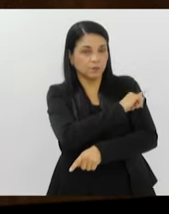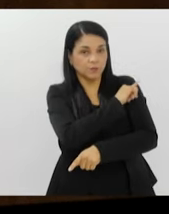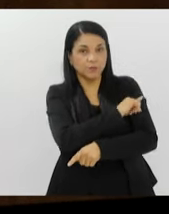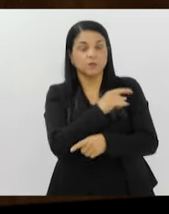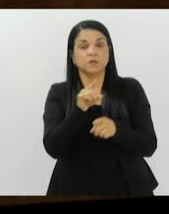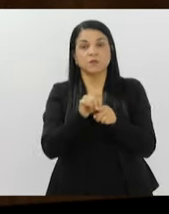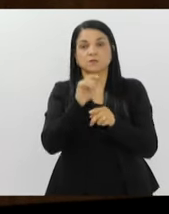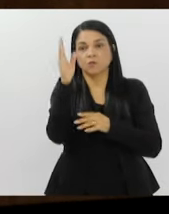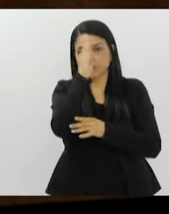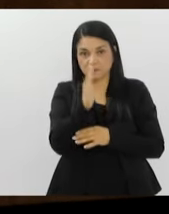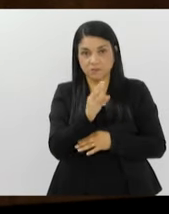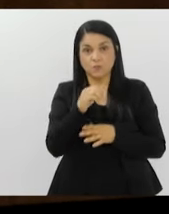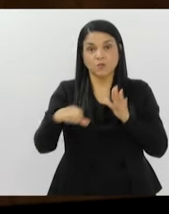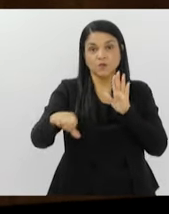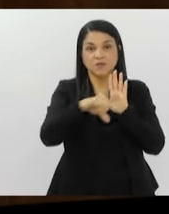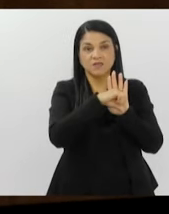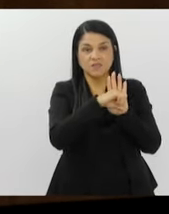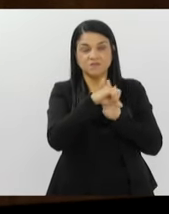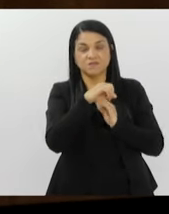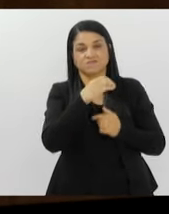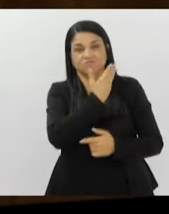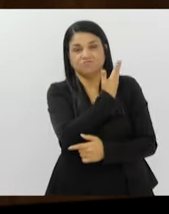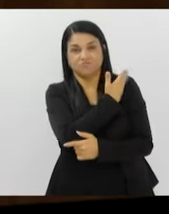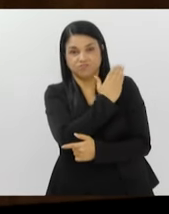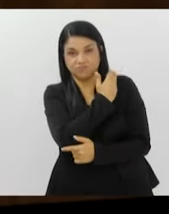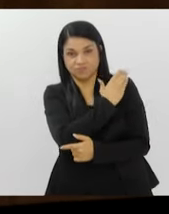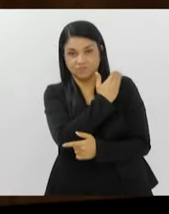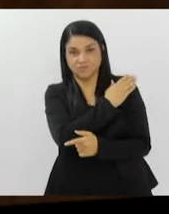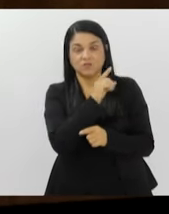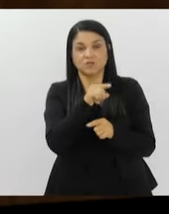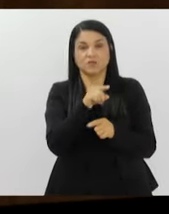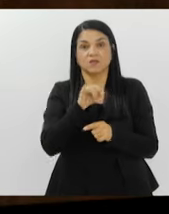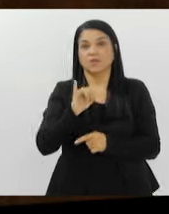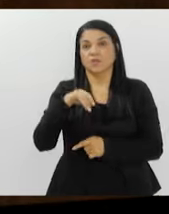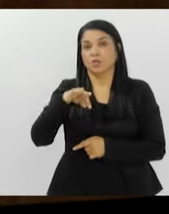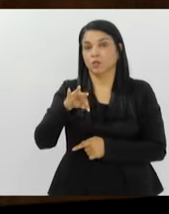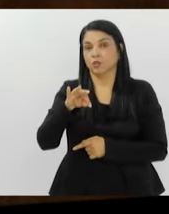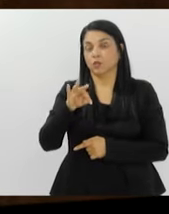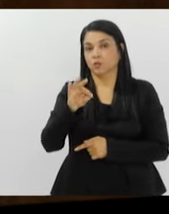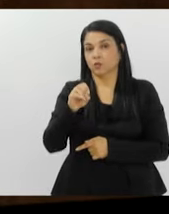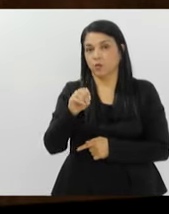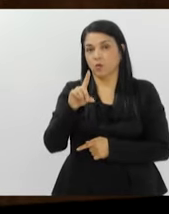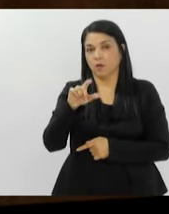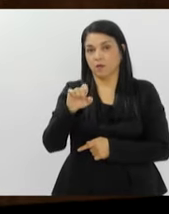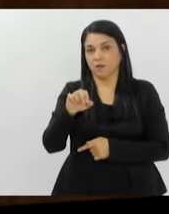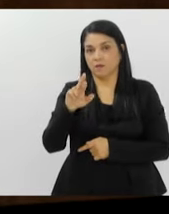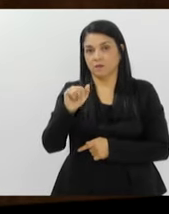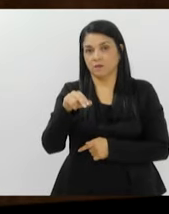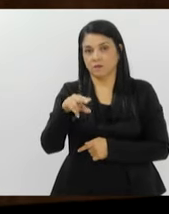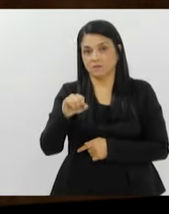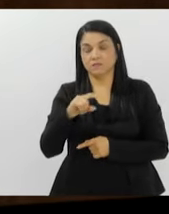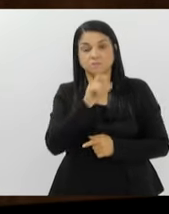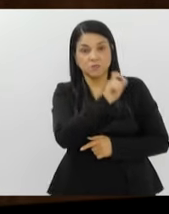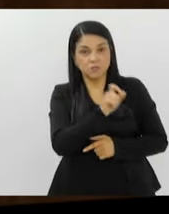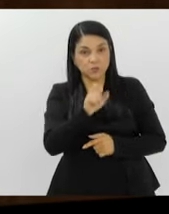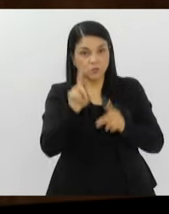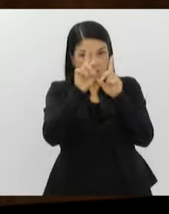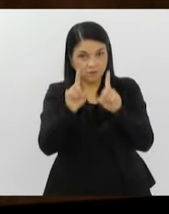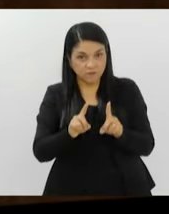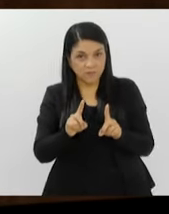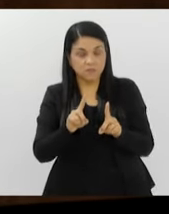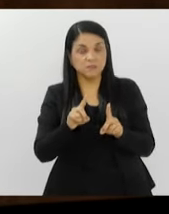e de todo tipo quando a gente fala de intolerância a gente fala de uma intolerância de vida onde as pessoas com deficiência elas